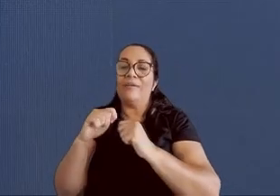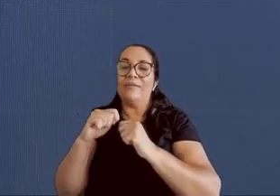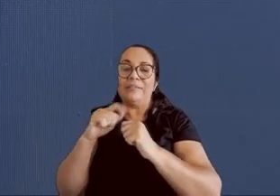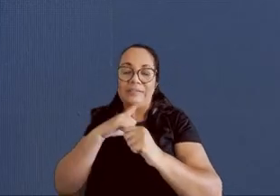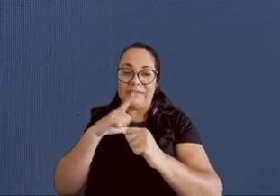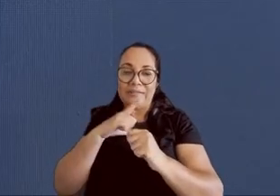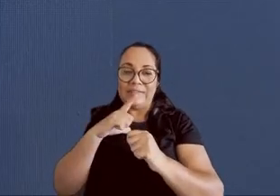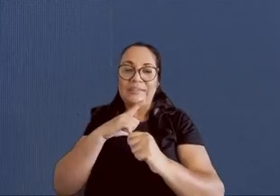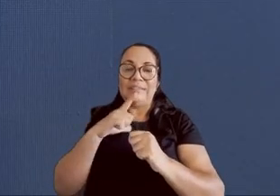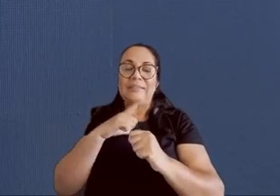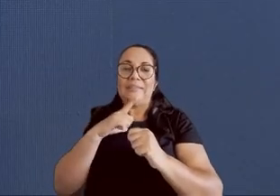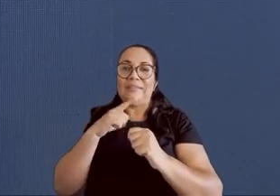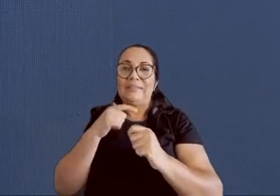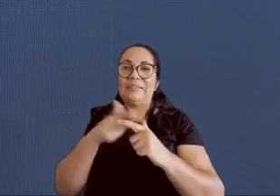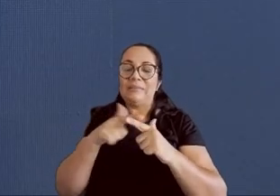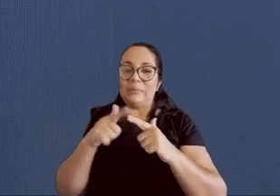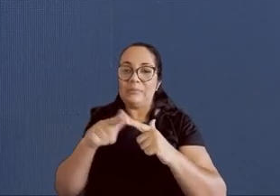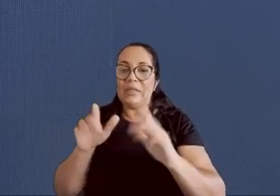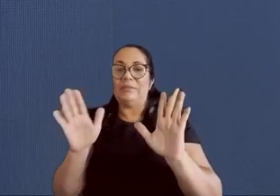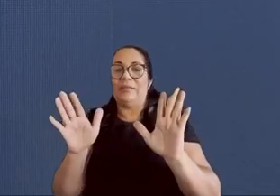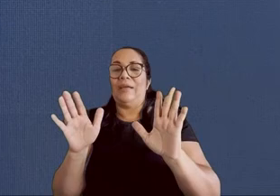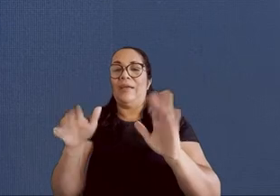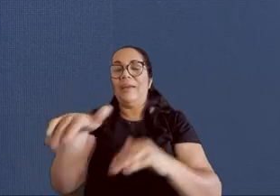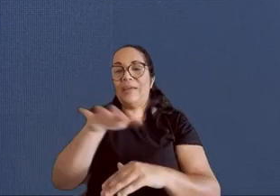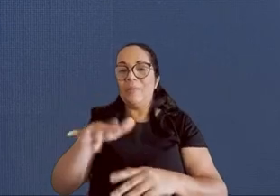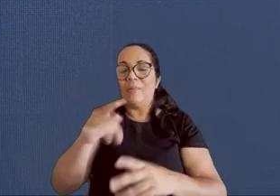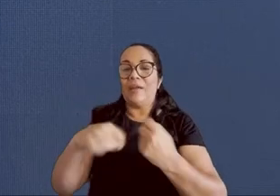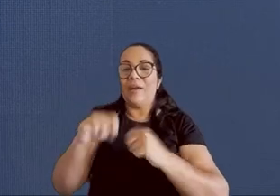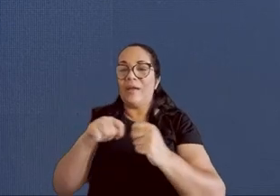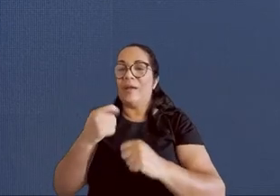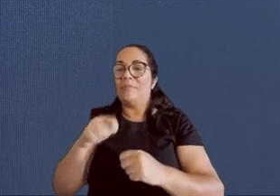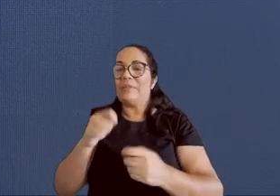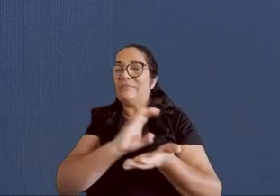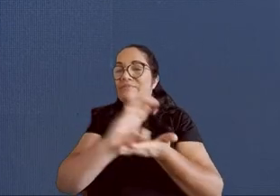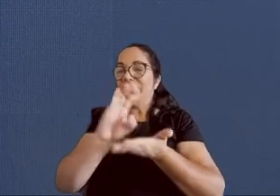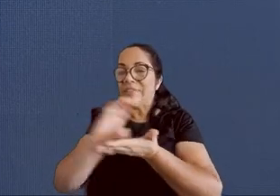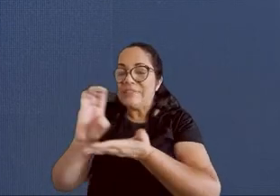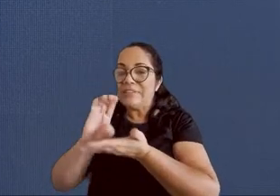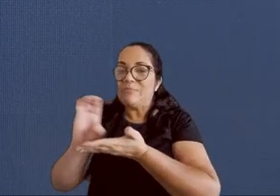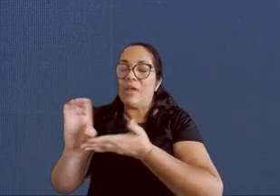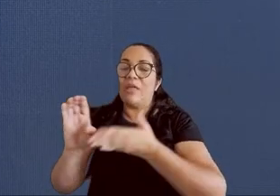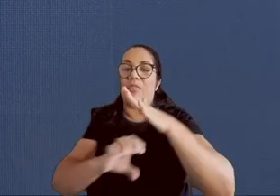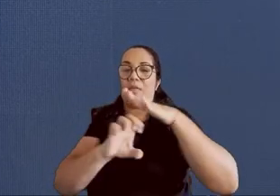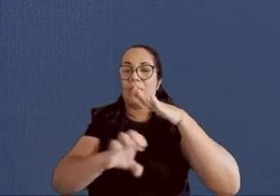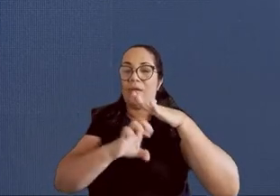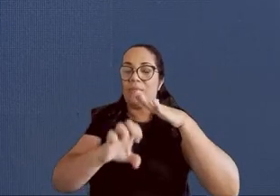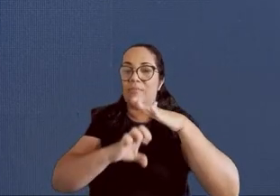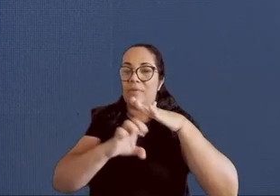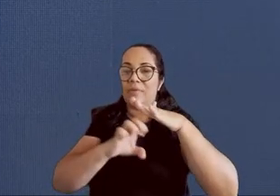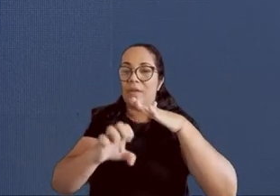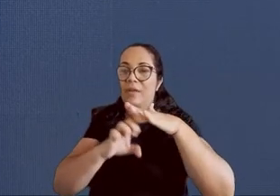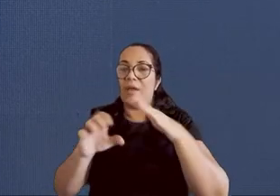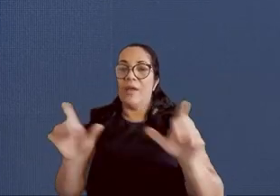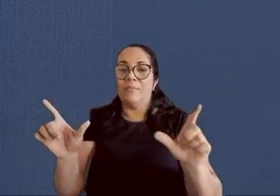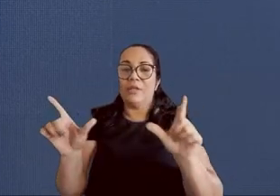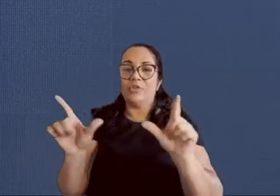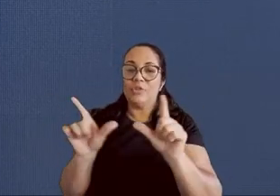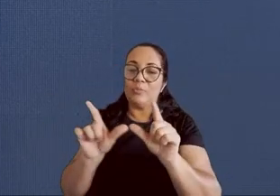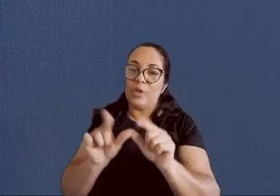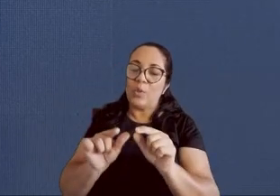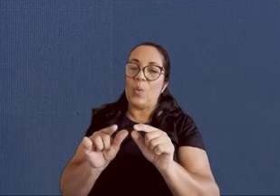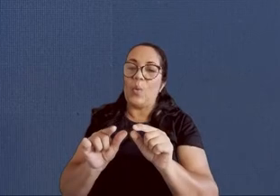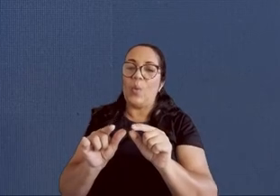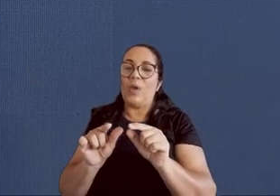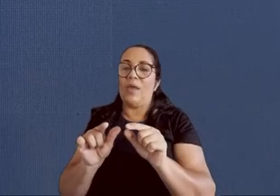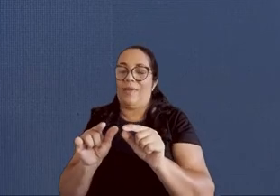ser protagonista no financiamento das companhias né como BNDS diminuindo um pouco seu tamanho Ben 10 fazendo dinheiro chegar onde